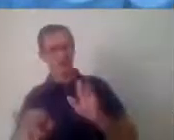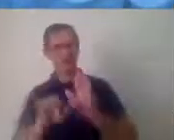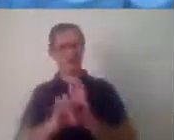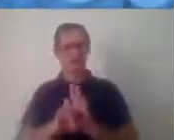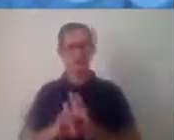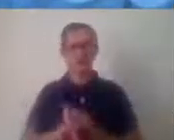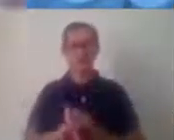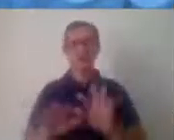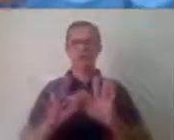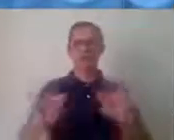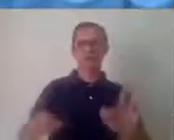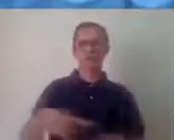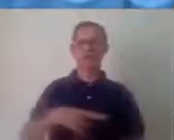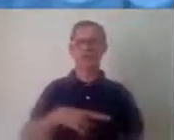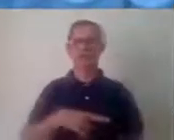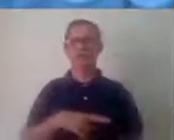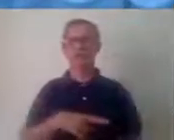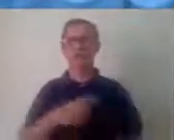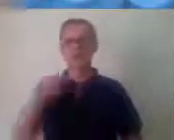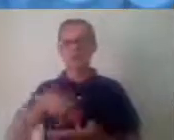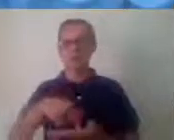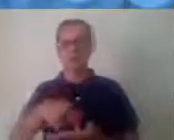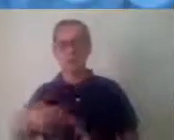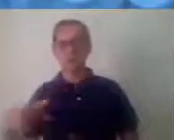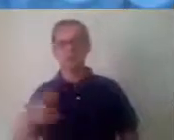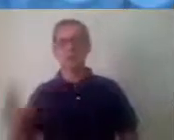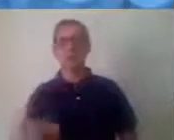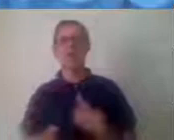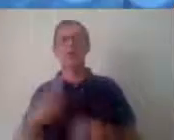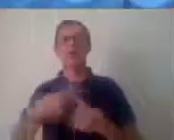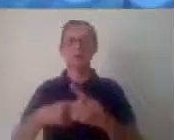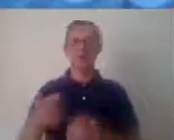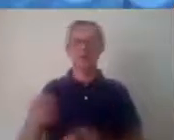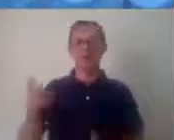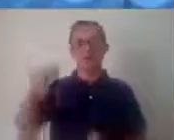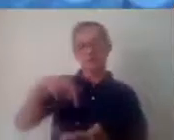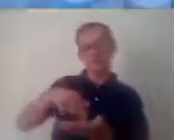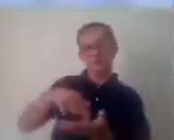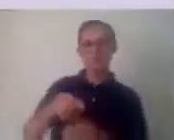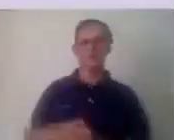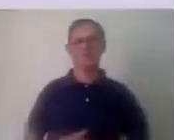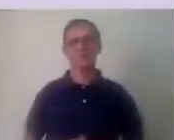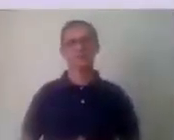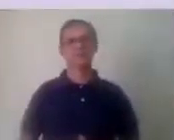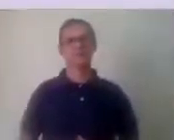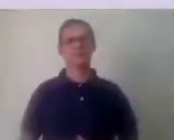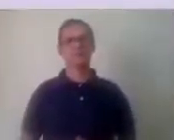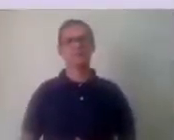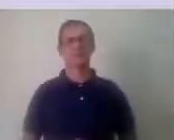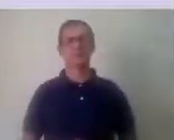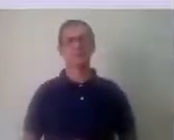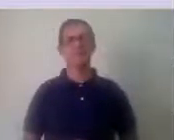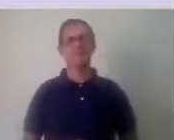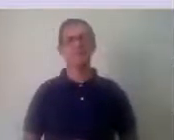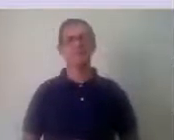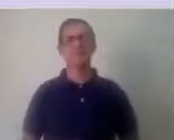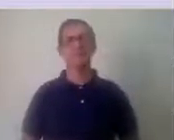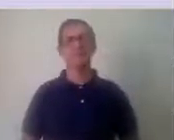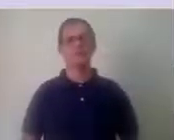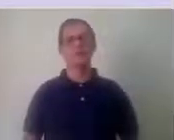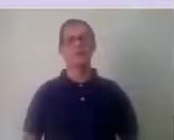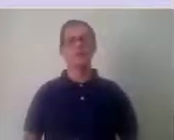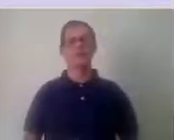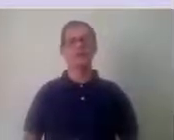se uma função tem ou não ponto de máximo e qual é o tipo desse ponto.